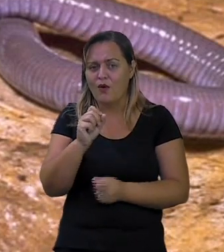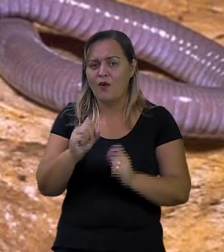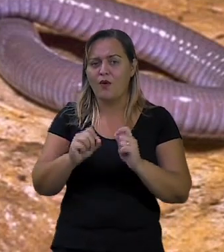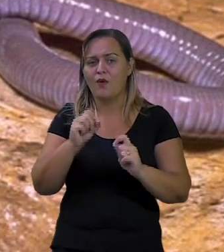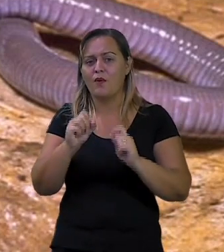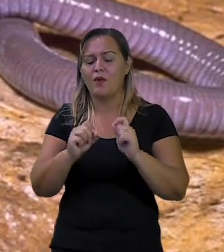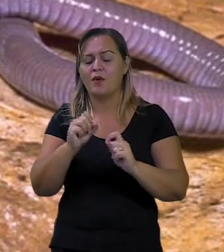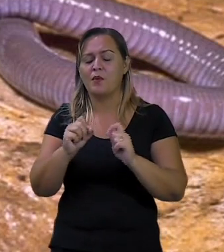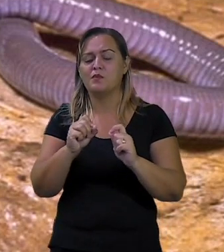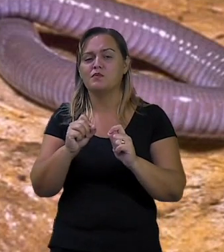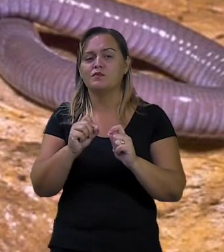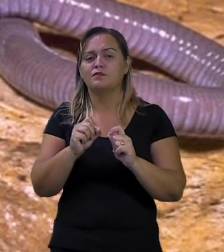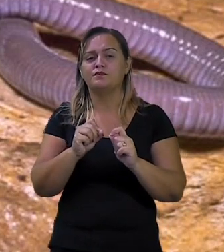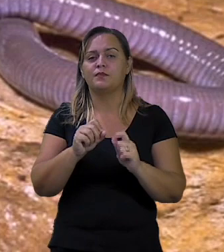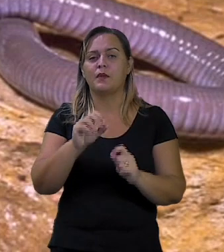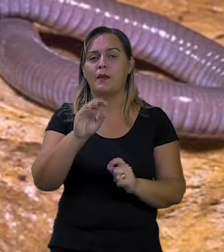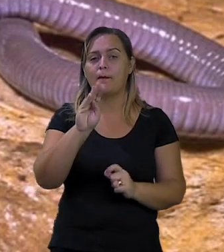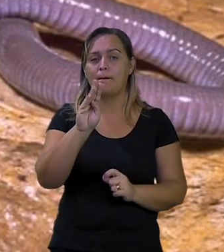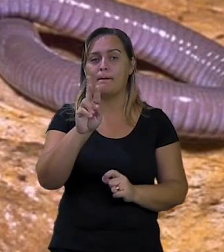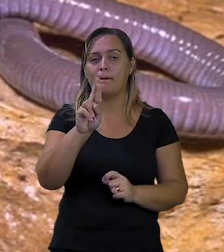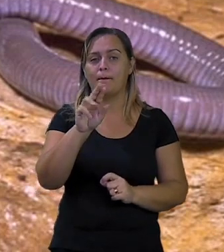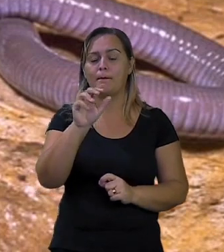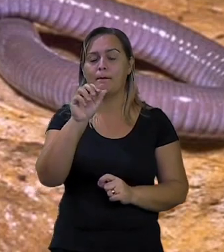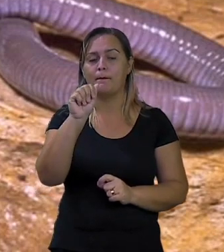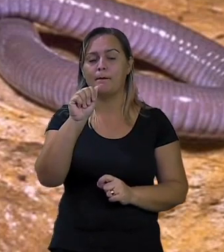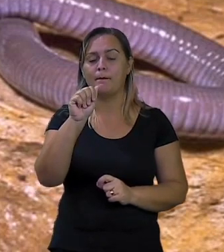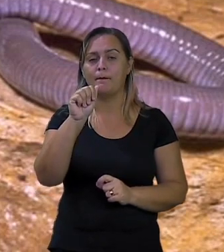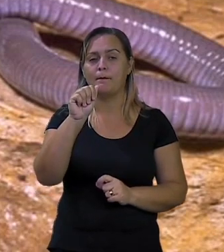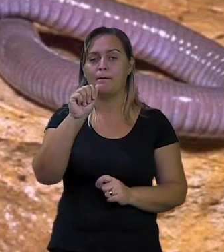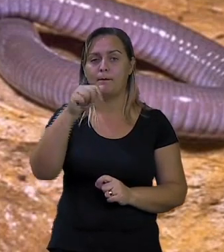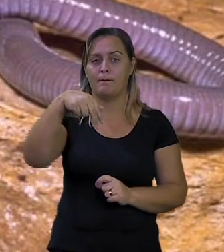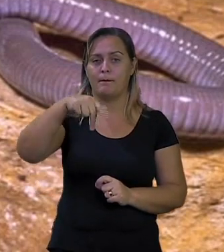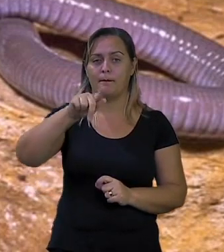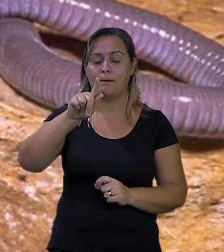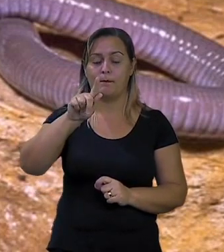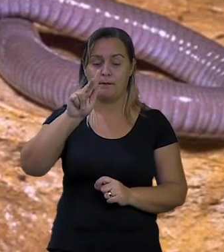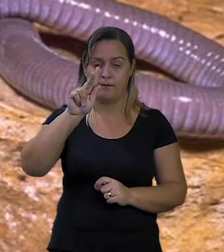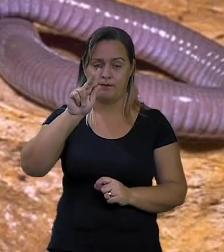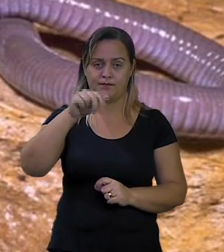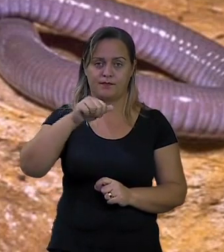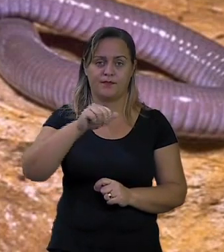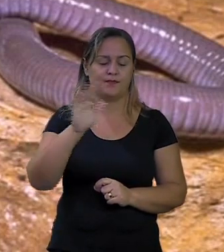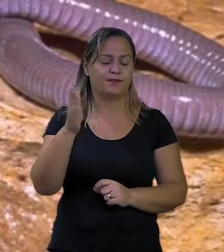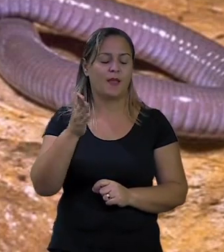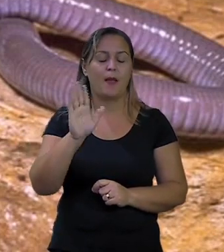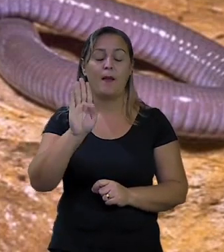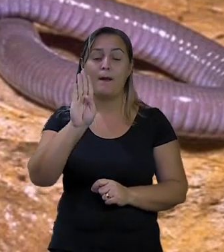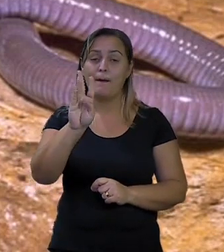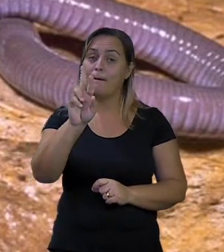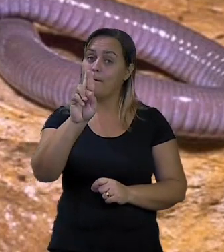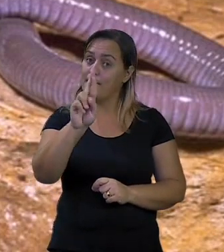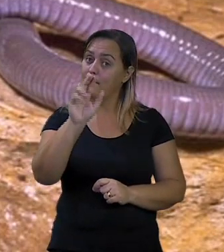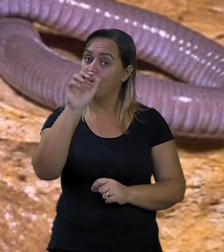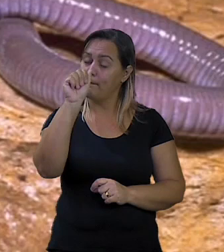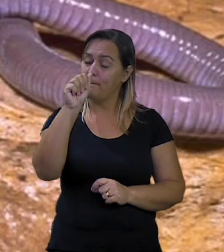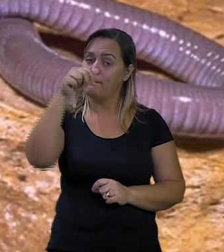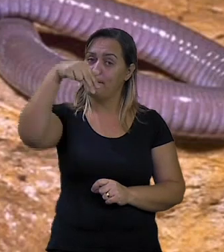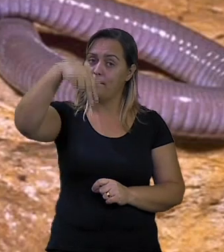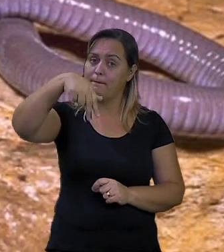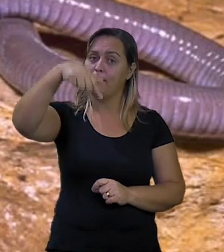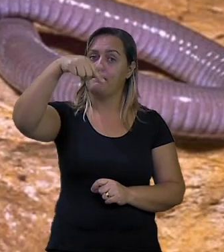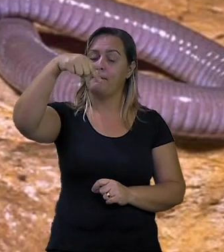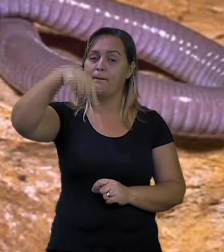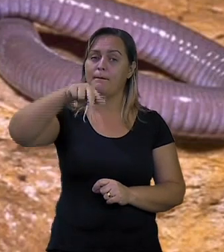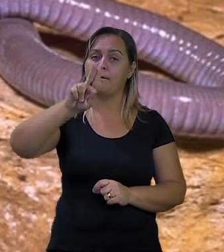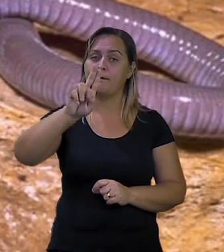tanto uma fase para que ao quanto uma respiração cutânea né que a gente já